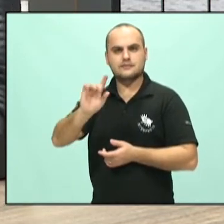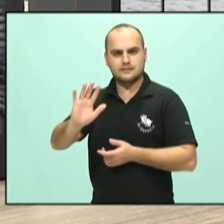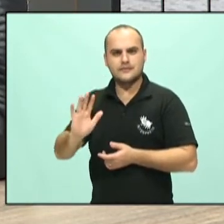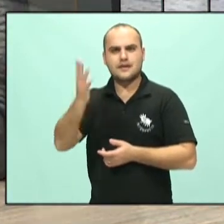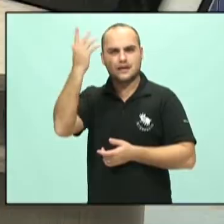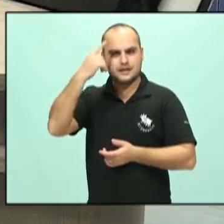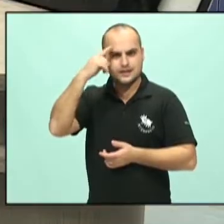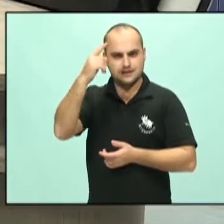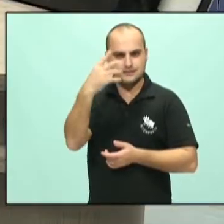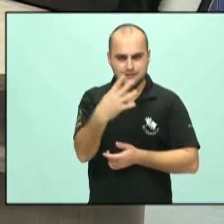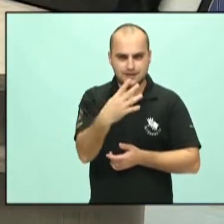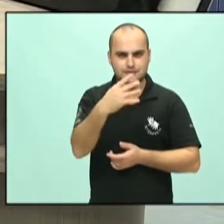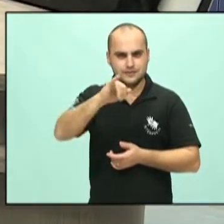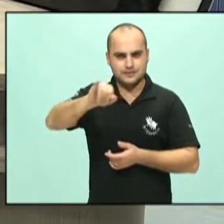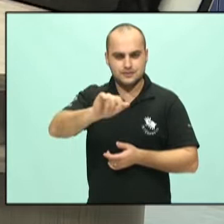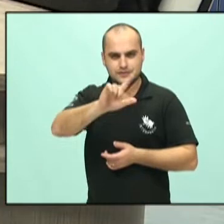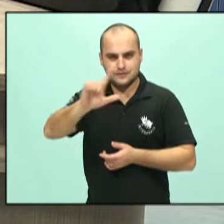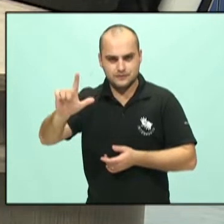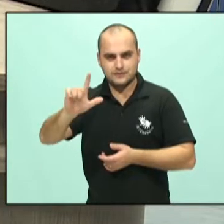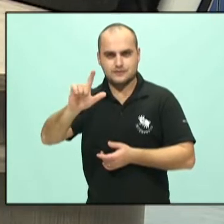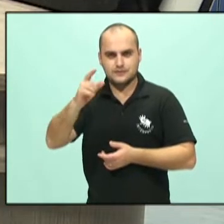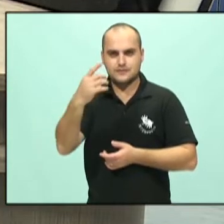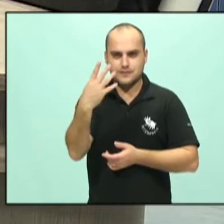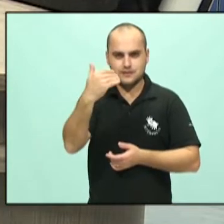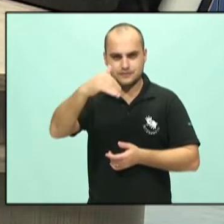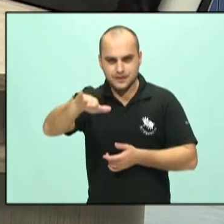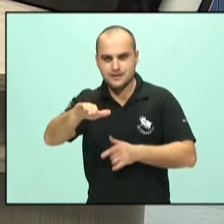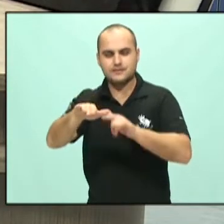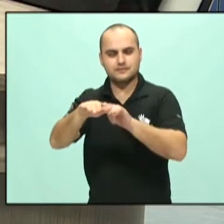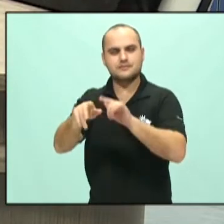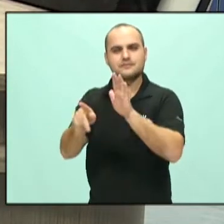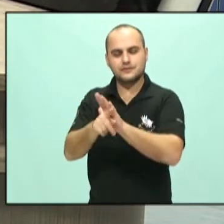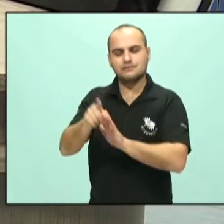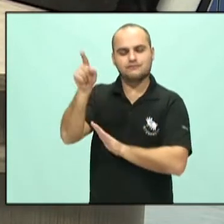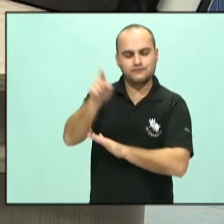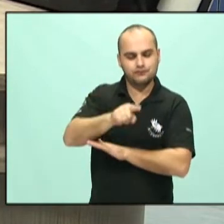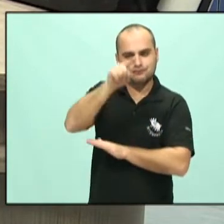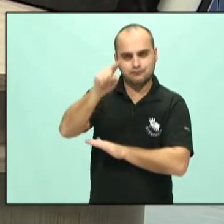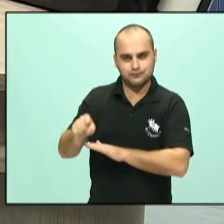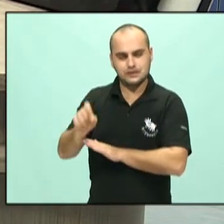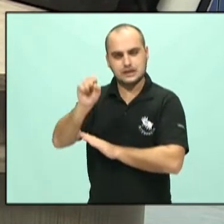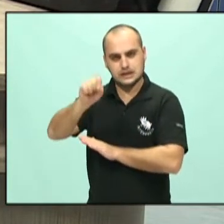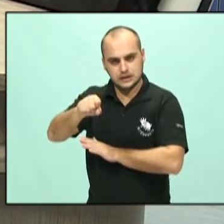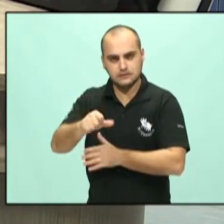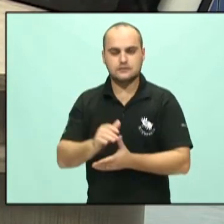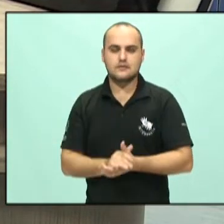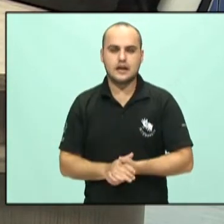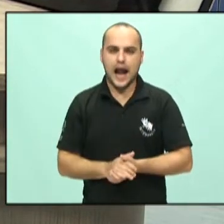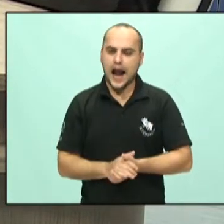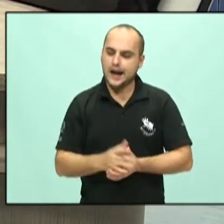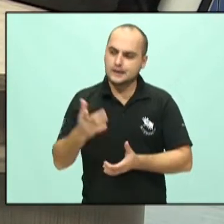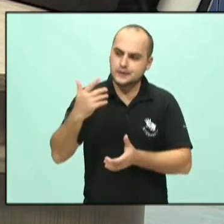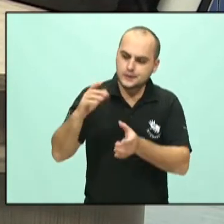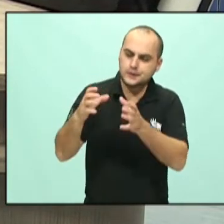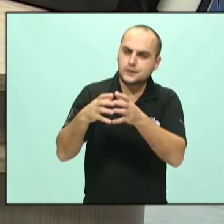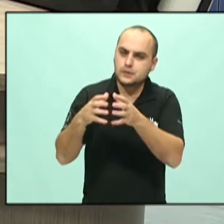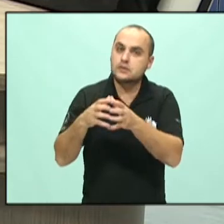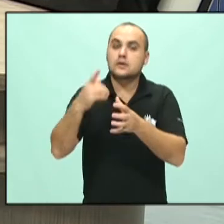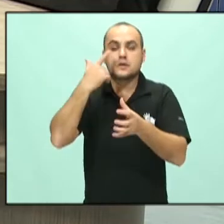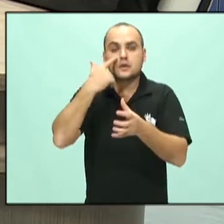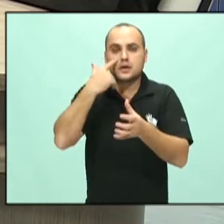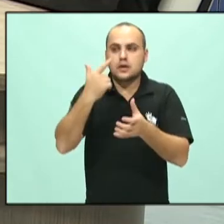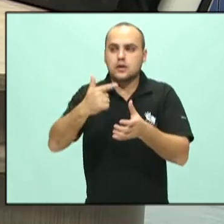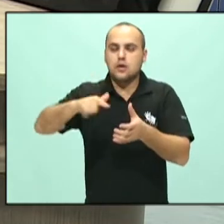dia 4 de julho às 8h30, ouvindo com a atenção do Eliezer de Jesus, foi cancelada. A comissão está vendo essa questão agora para